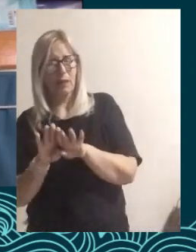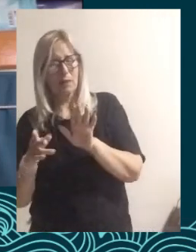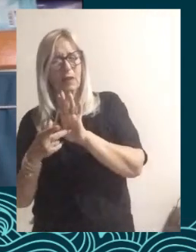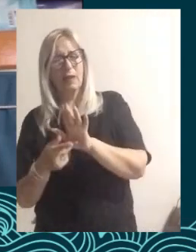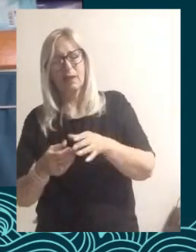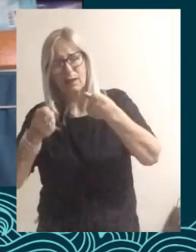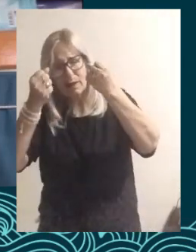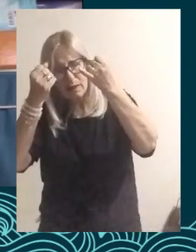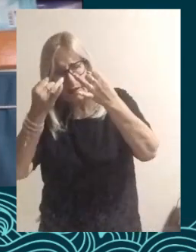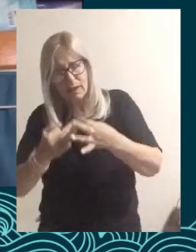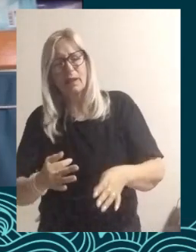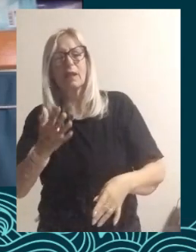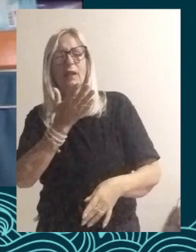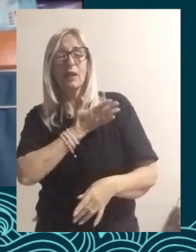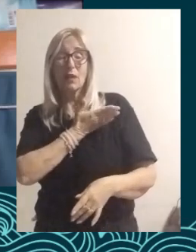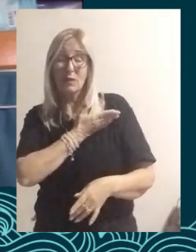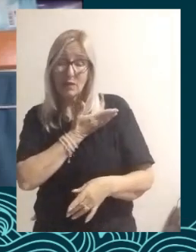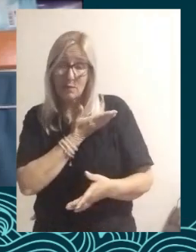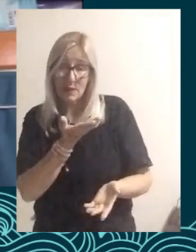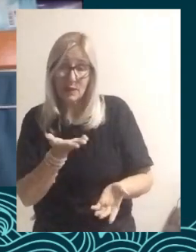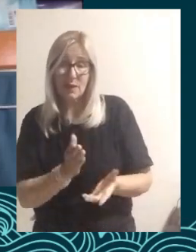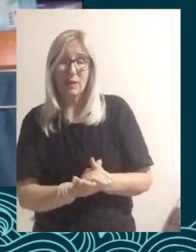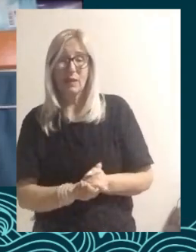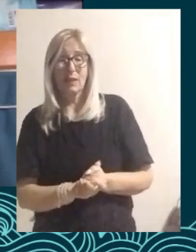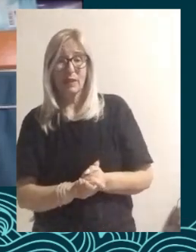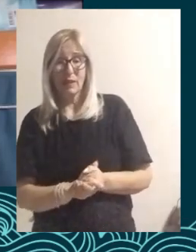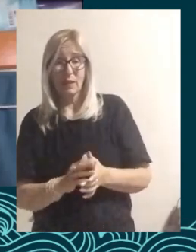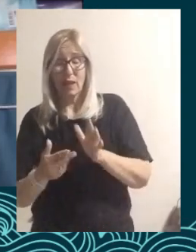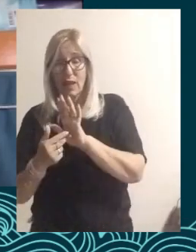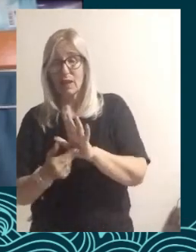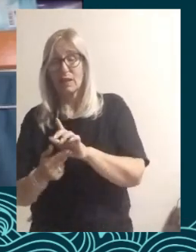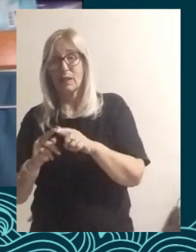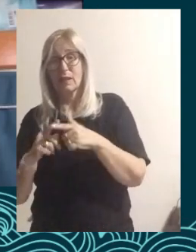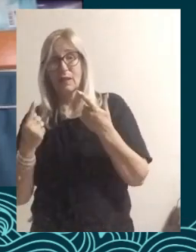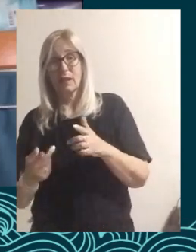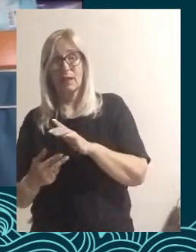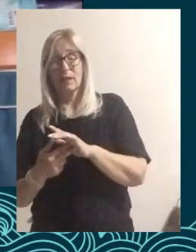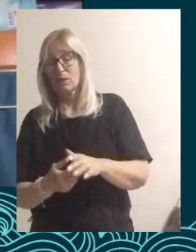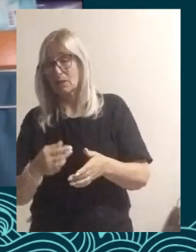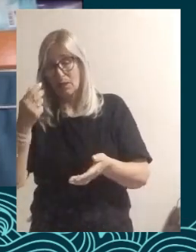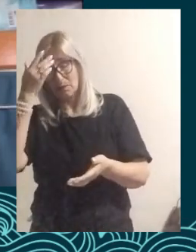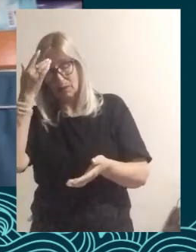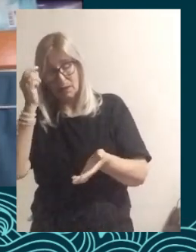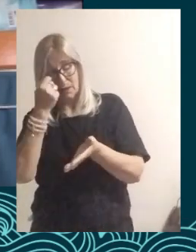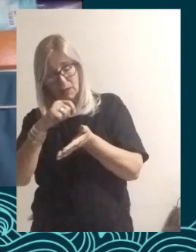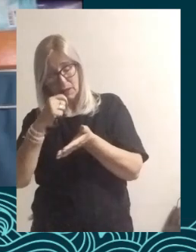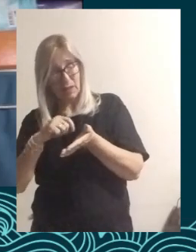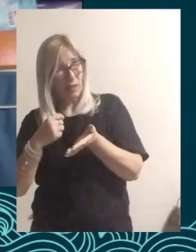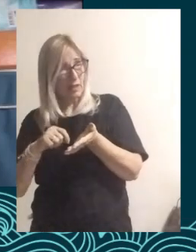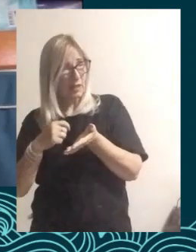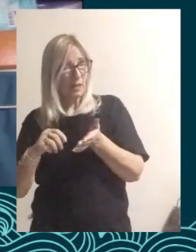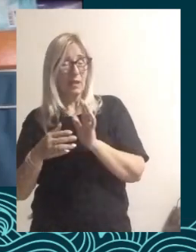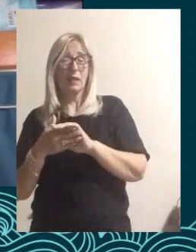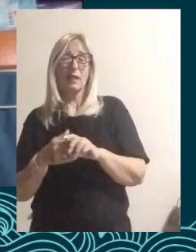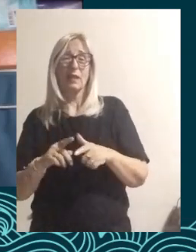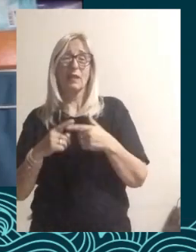são uma ferramenta para isso, mas também, como eu falei, às vezes as amizades, se alguém não tem nenhuma vontade de escrever diários ou não sabe